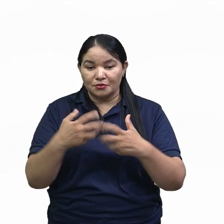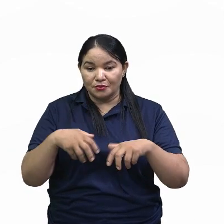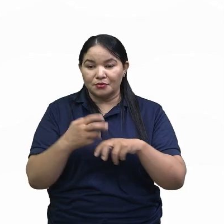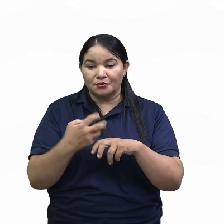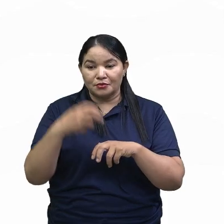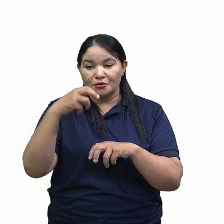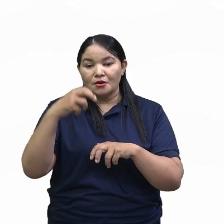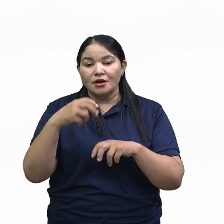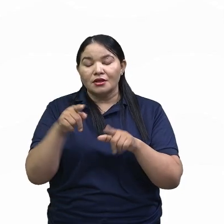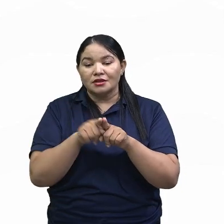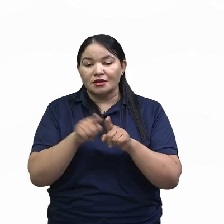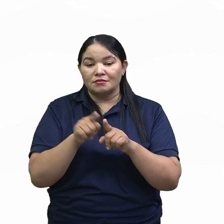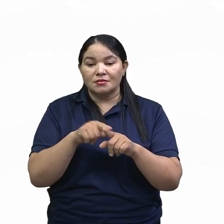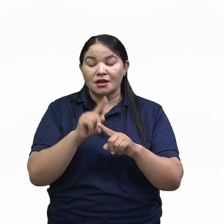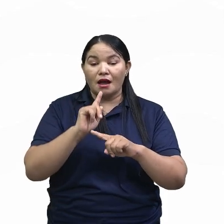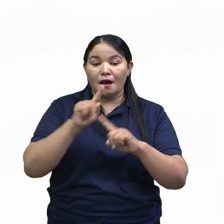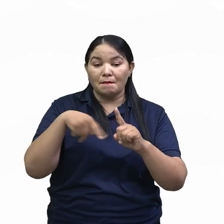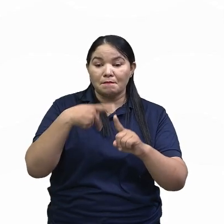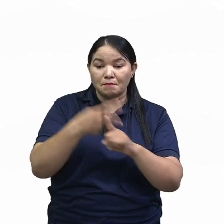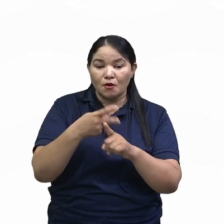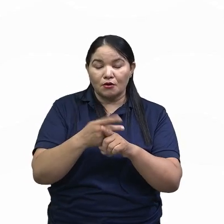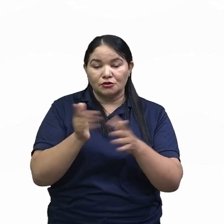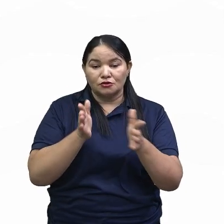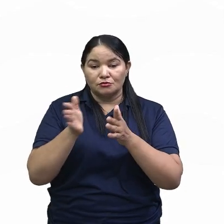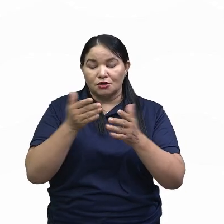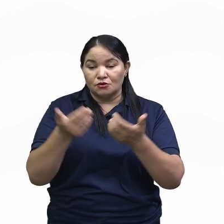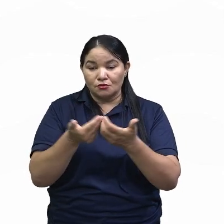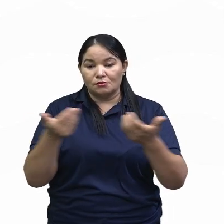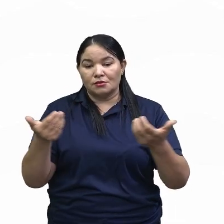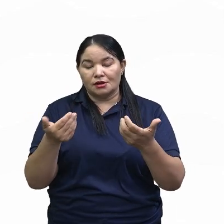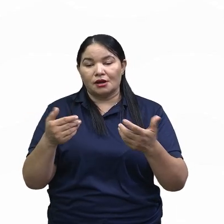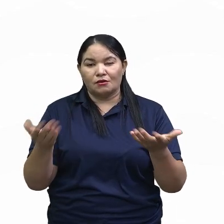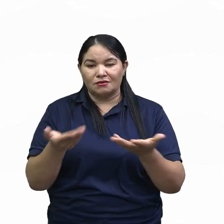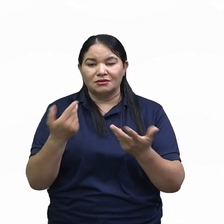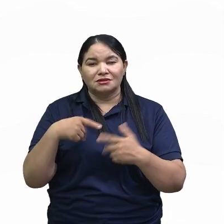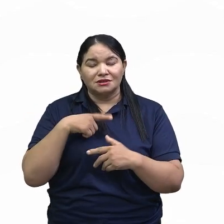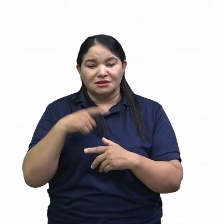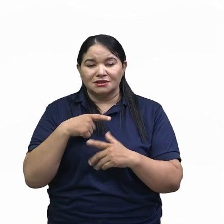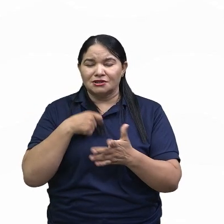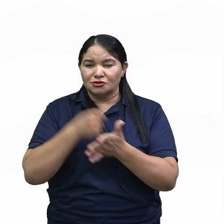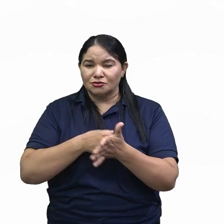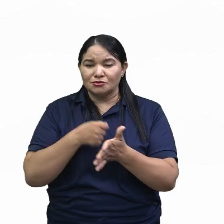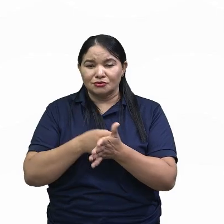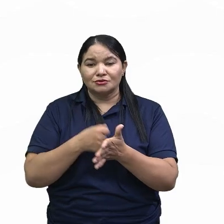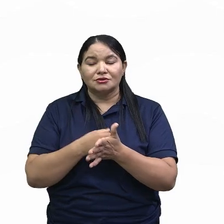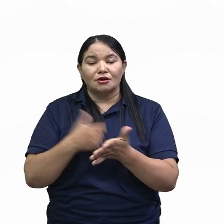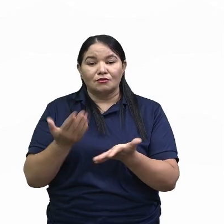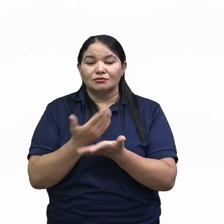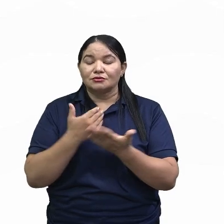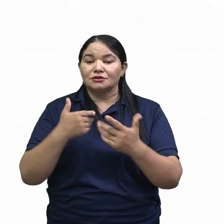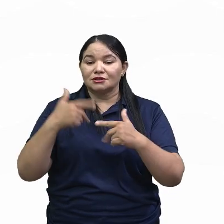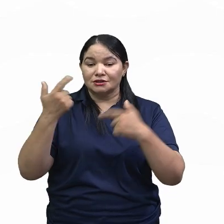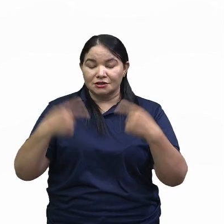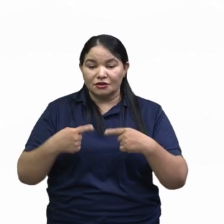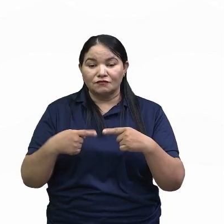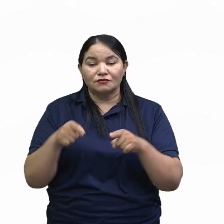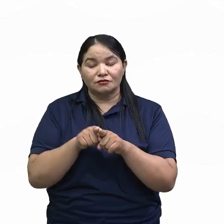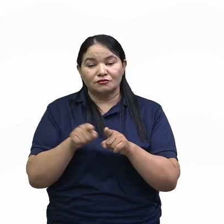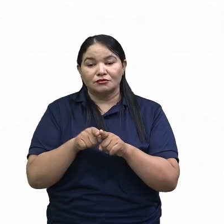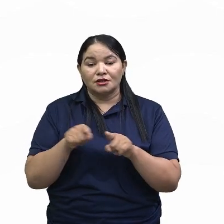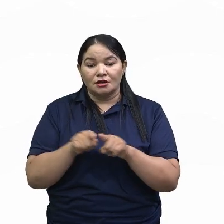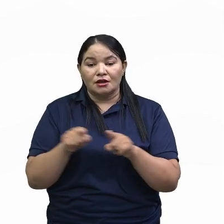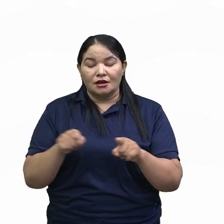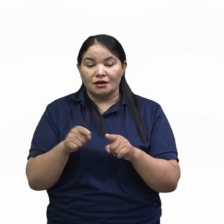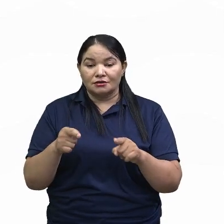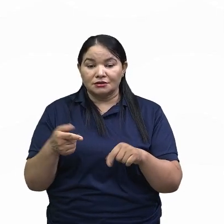pós-apartheid, que aconteceu ali no século XX, embora ainda enfrente desafios com essa integração. Então,